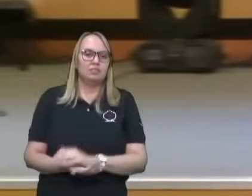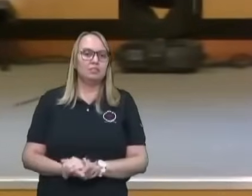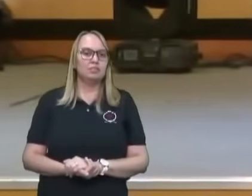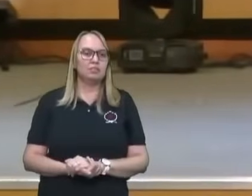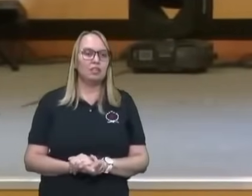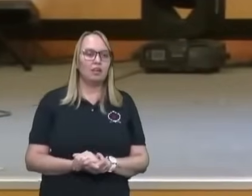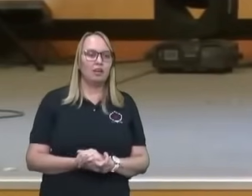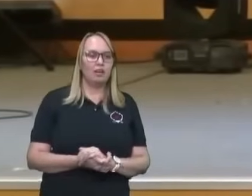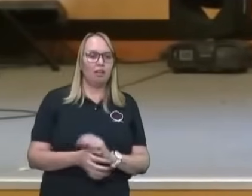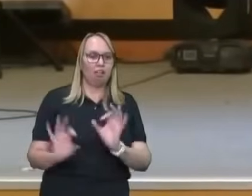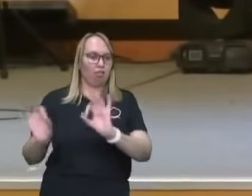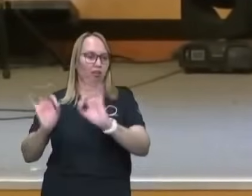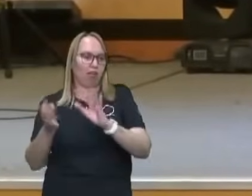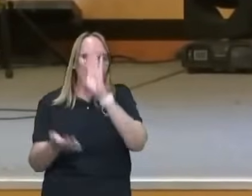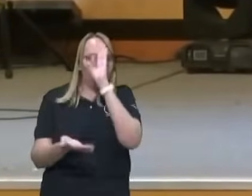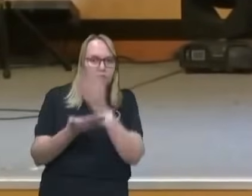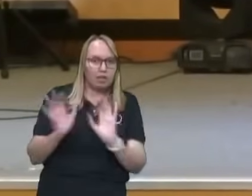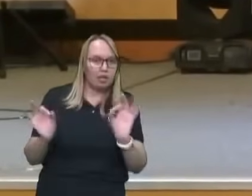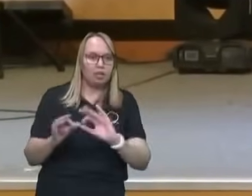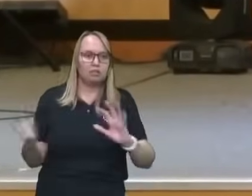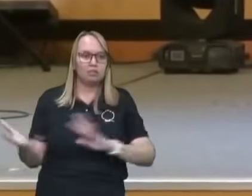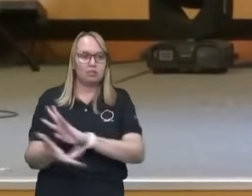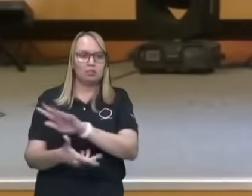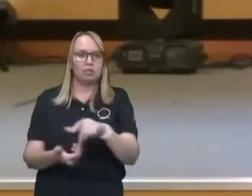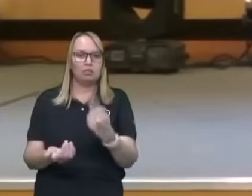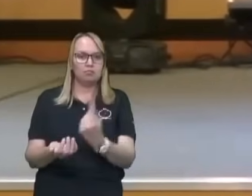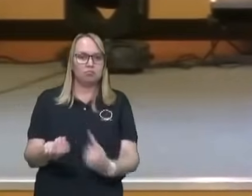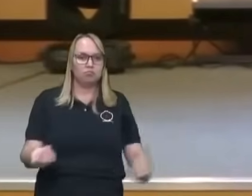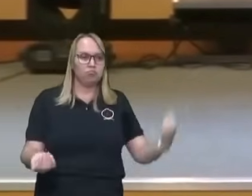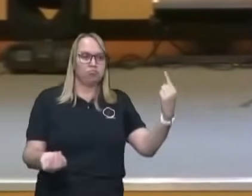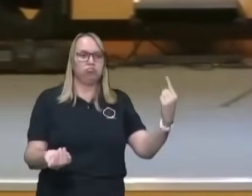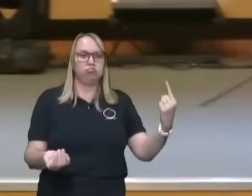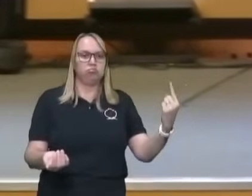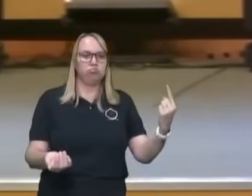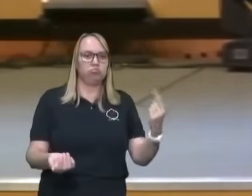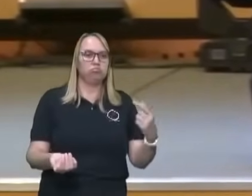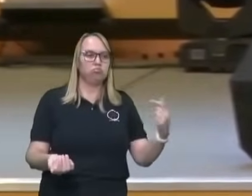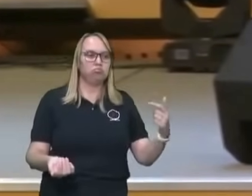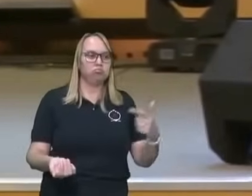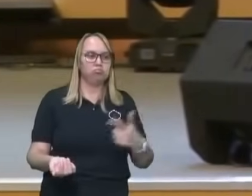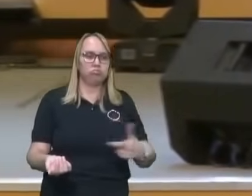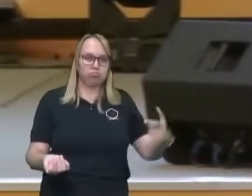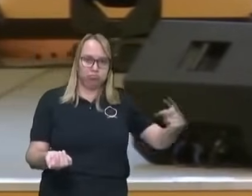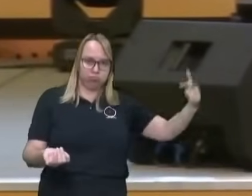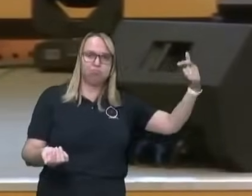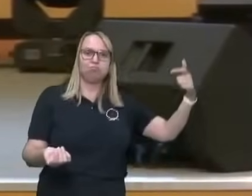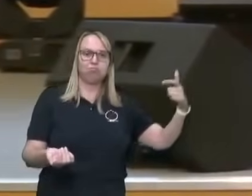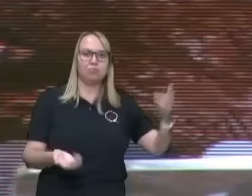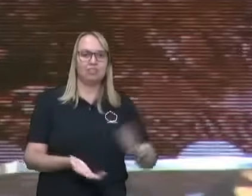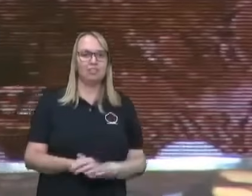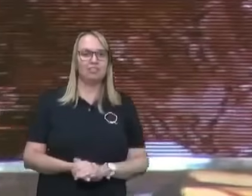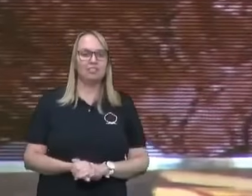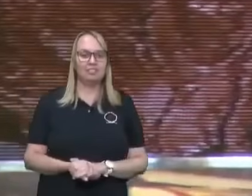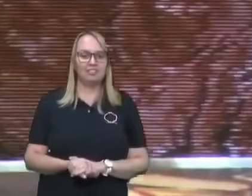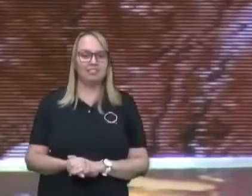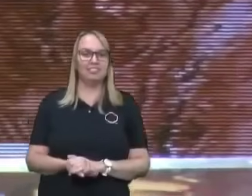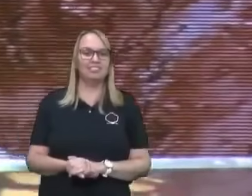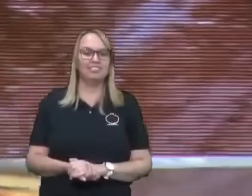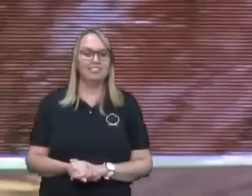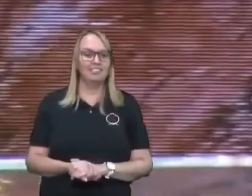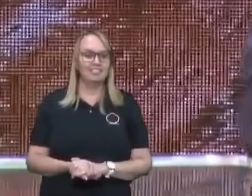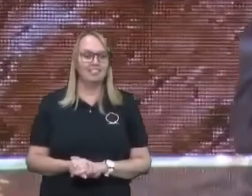em ninguém. Então você tem que sair do planeta Terra. Não vai ao médico? Não, não sei. O senhor se formou